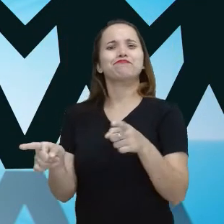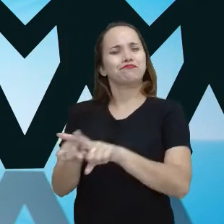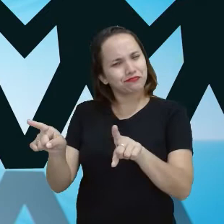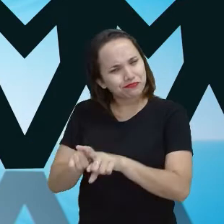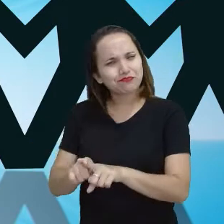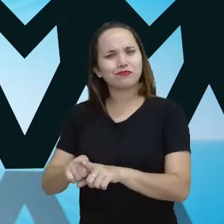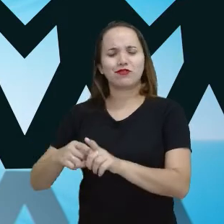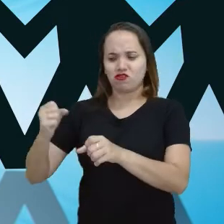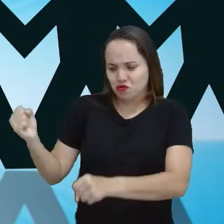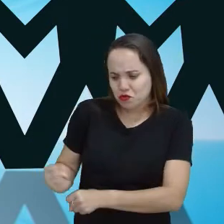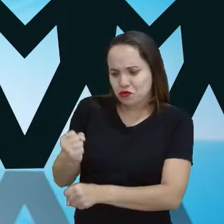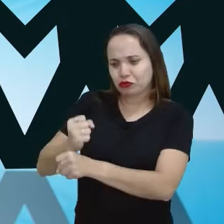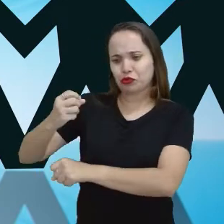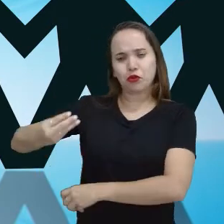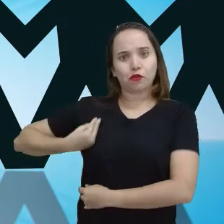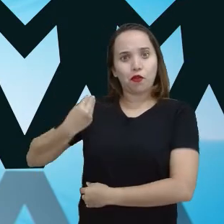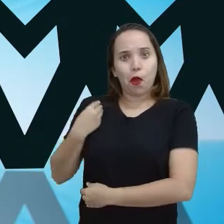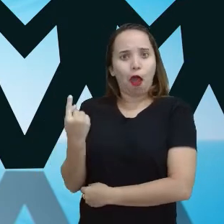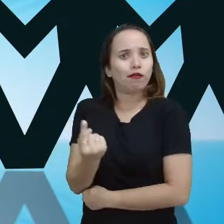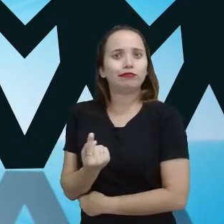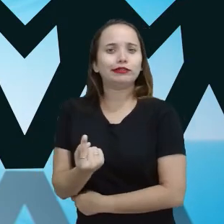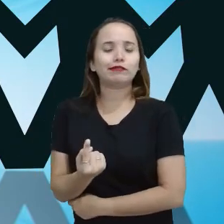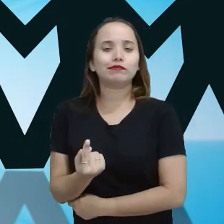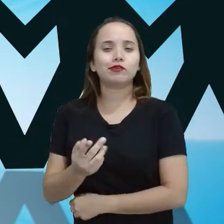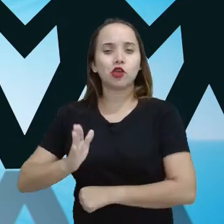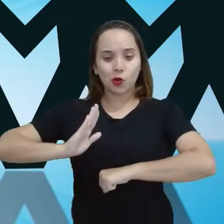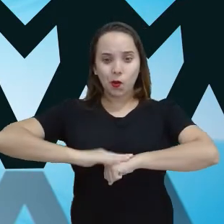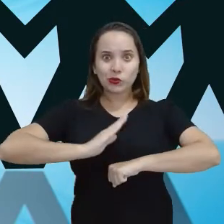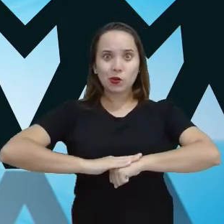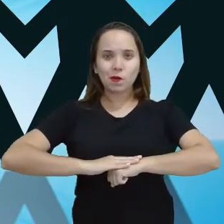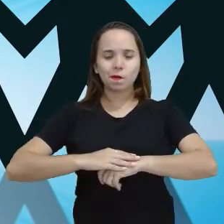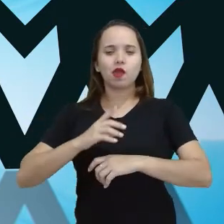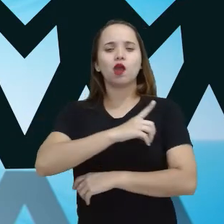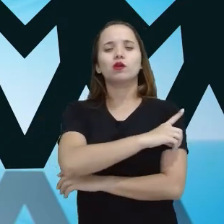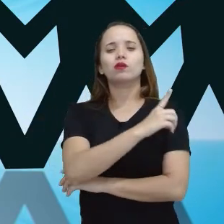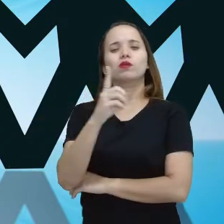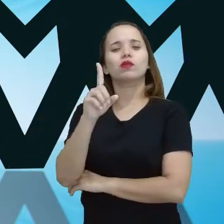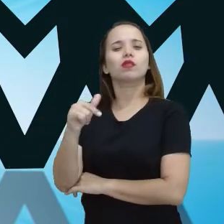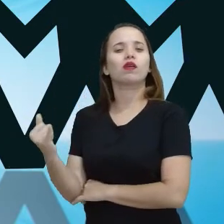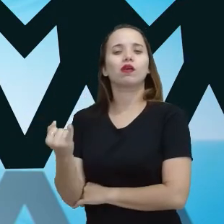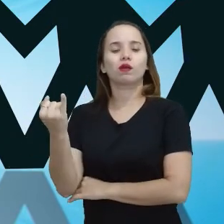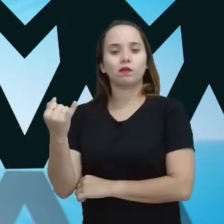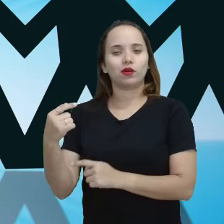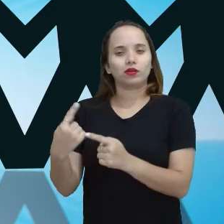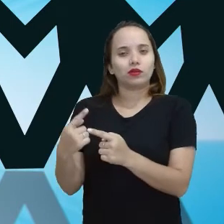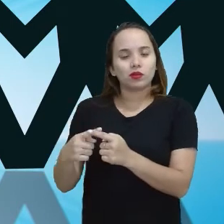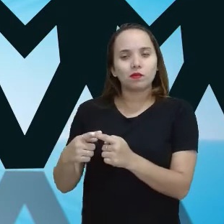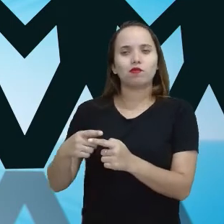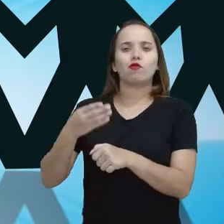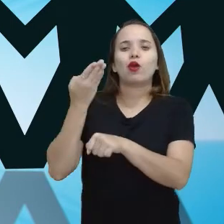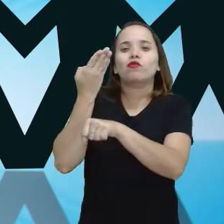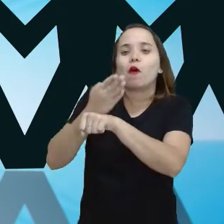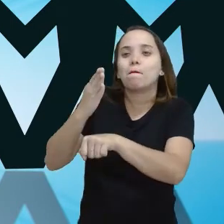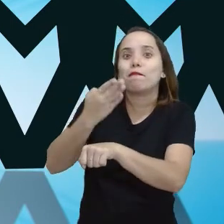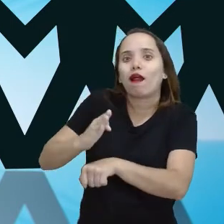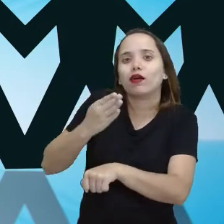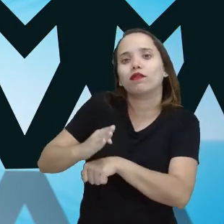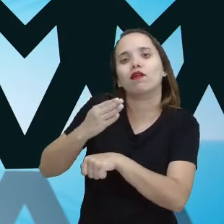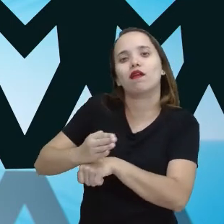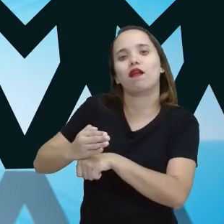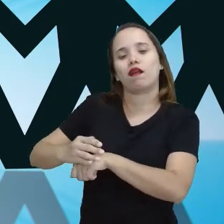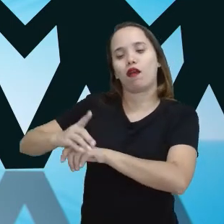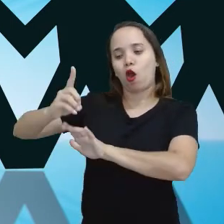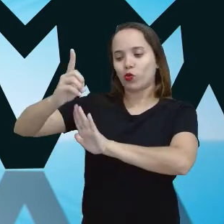vidas com autonomia. E essas datas são importantes, né? Como a gente já veio falando aqui, para o exercício dos direitos humanos,